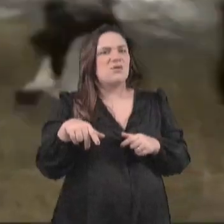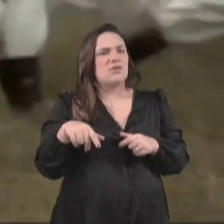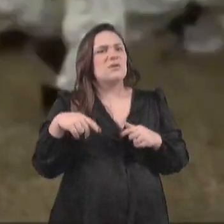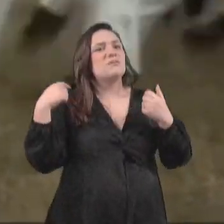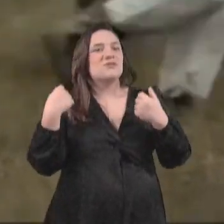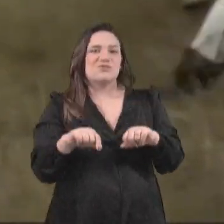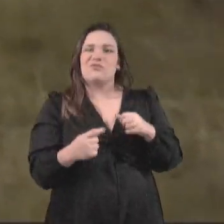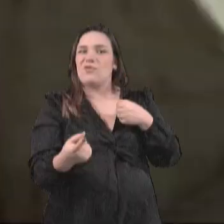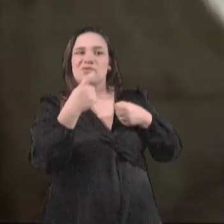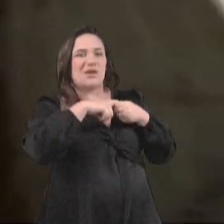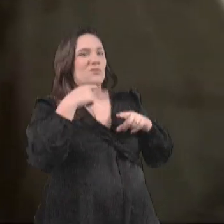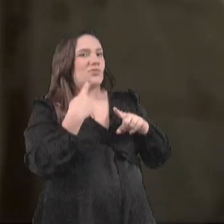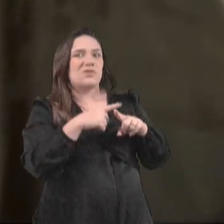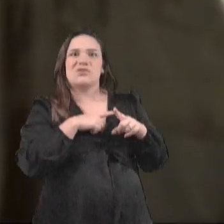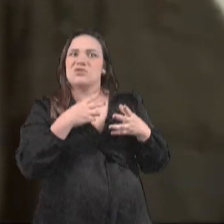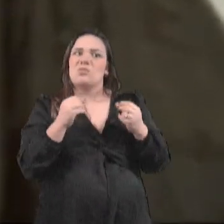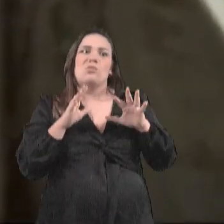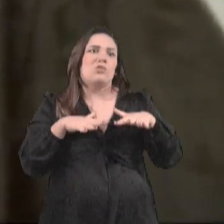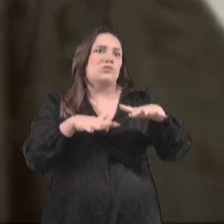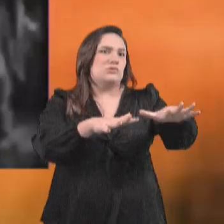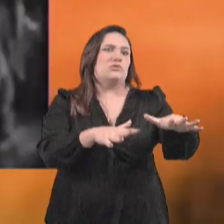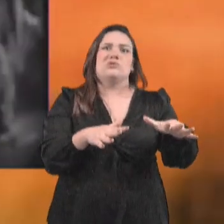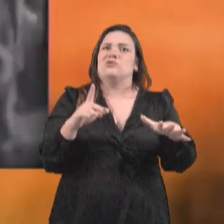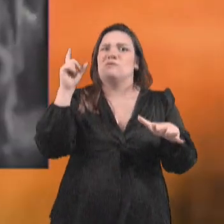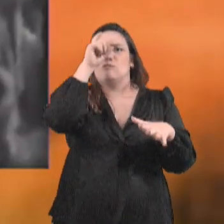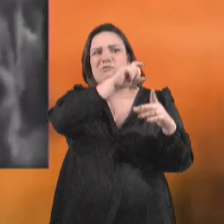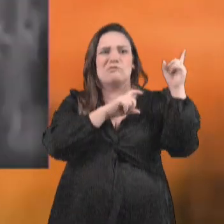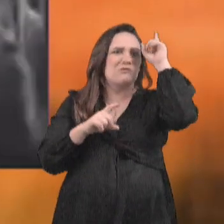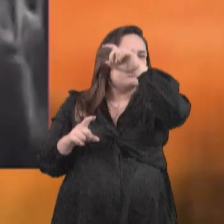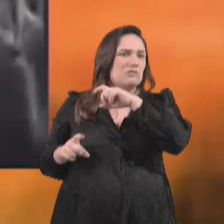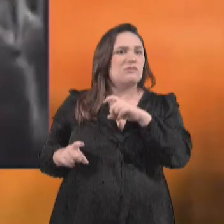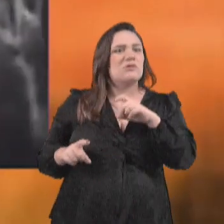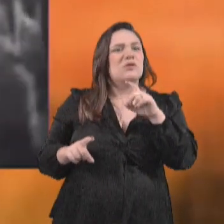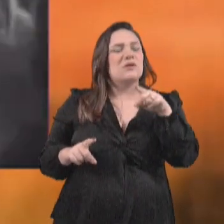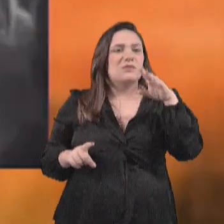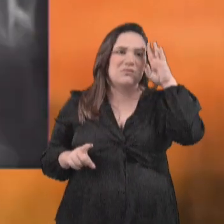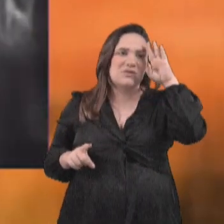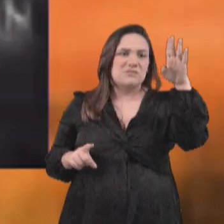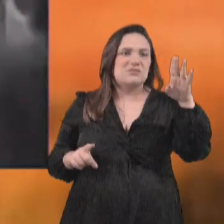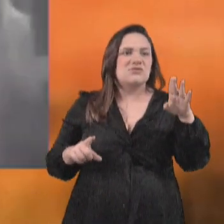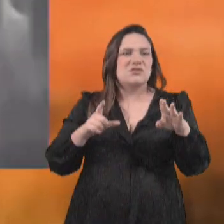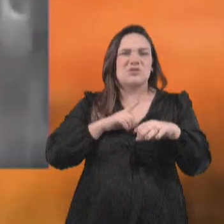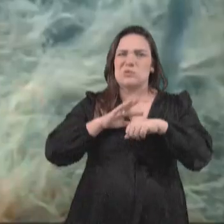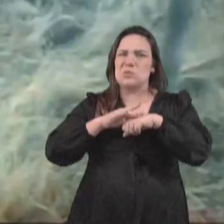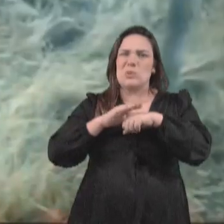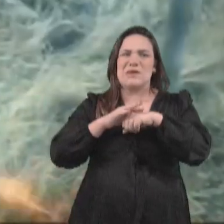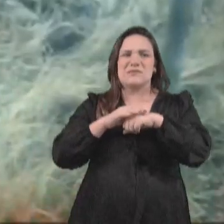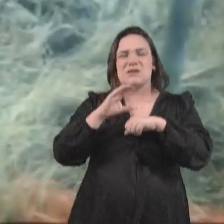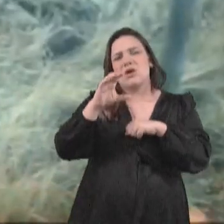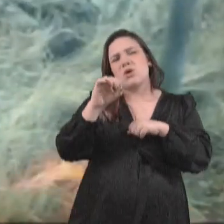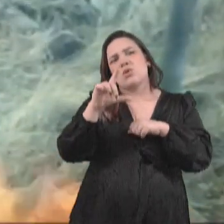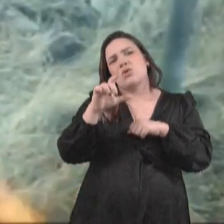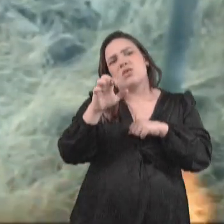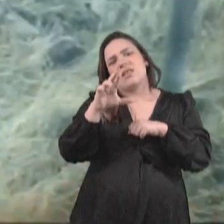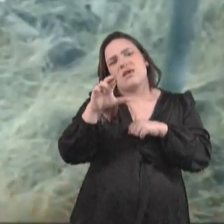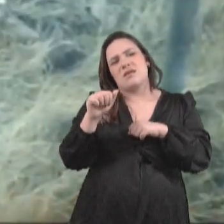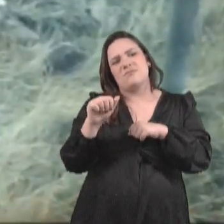obrigada a retroceder, enfrentando todo tipo de obstáculos, sendo o maior deles uma epidemia de cólera.